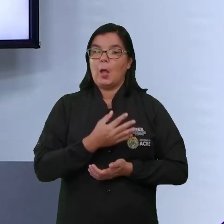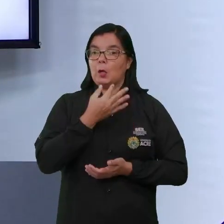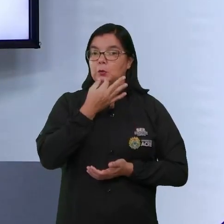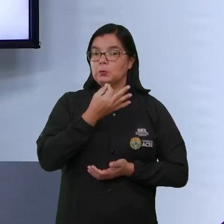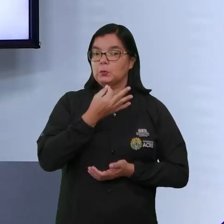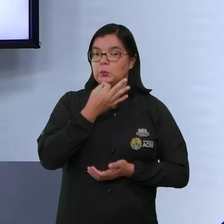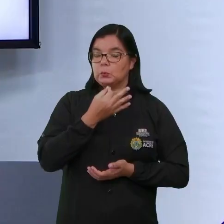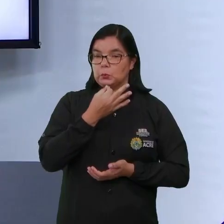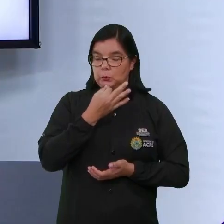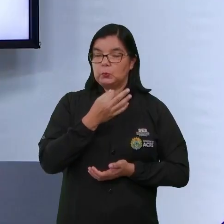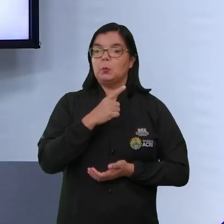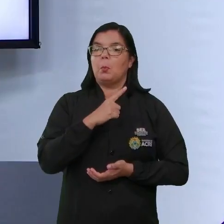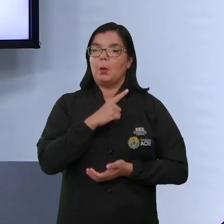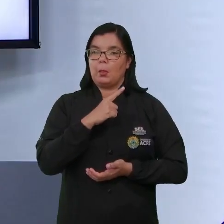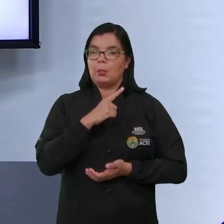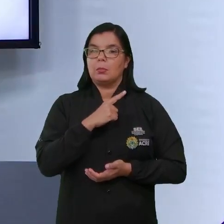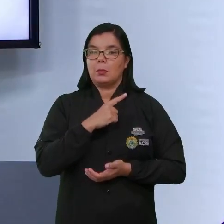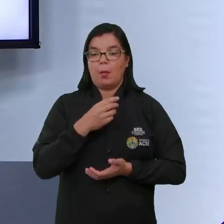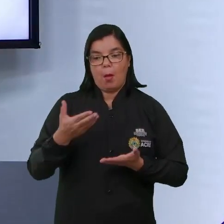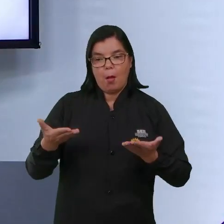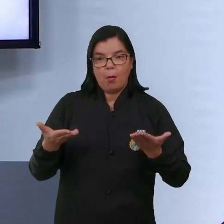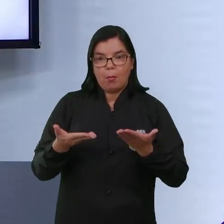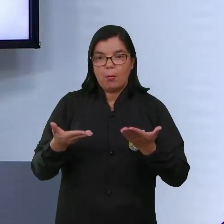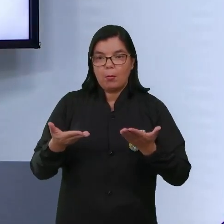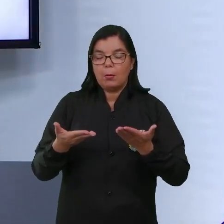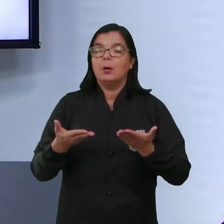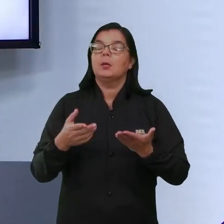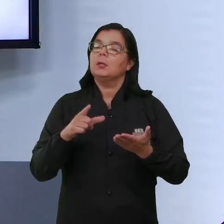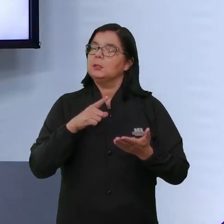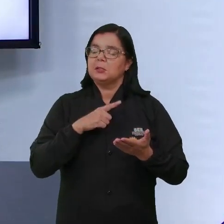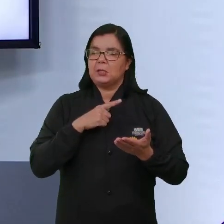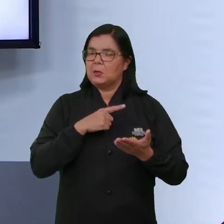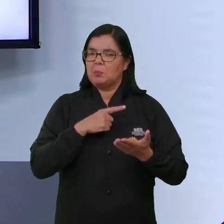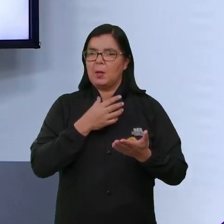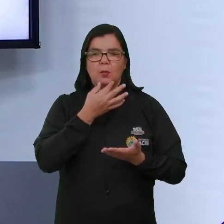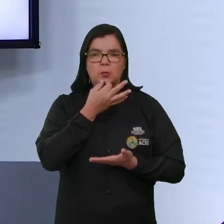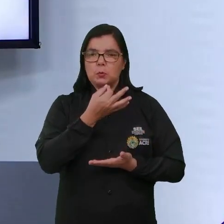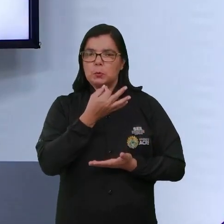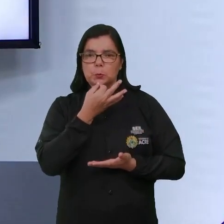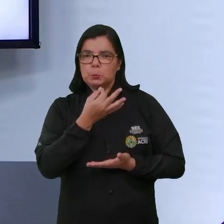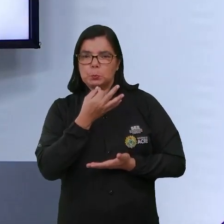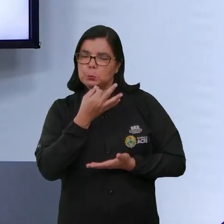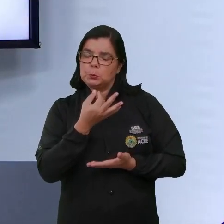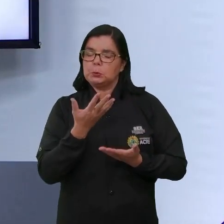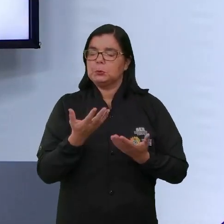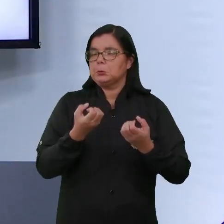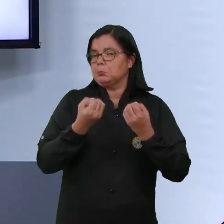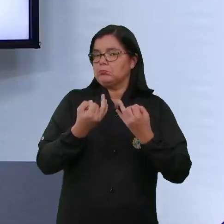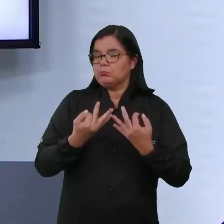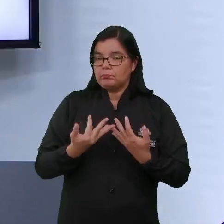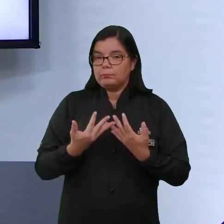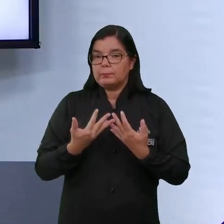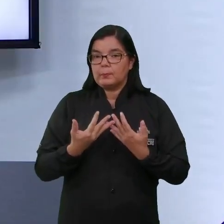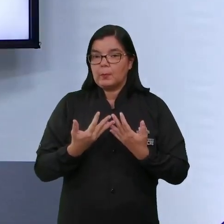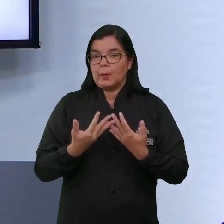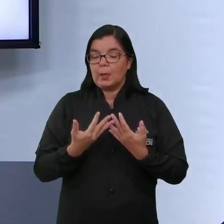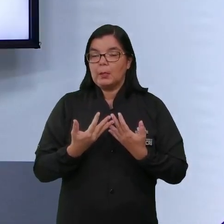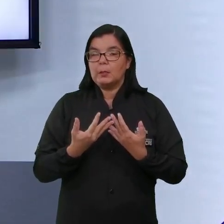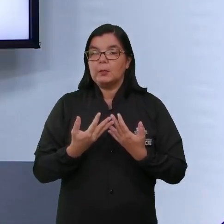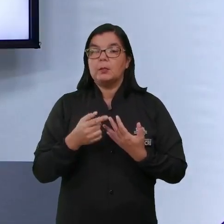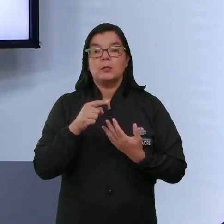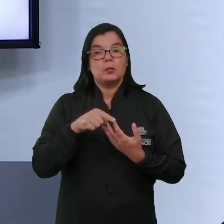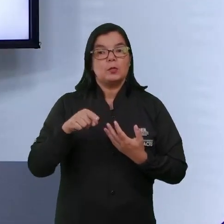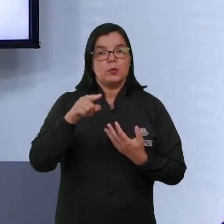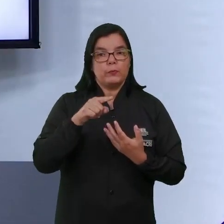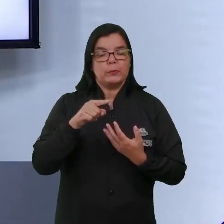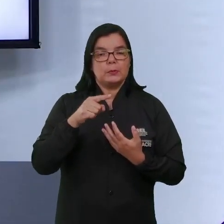opiniões que você possui na atualidade, elas também não são opiniões, não são conceitos, não são explicações que